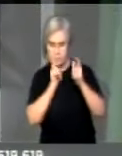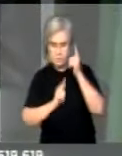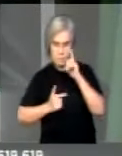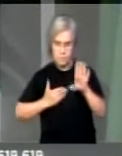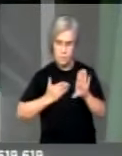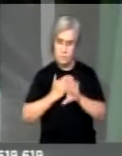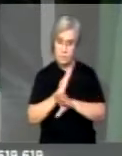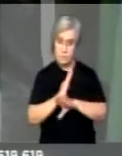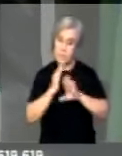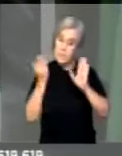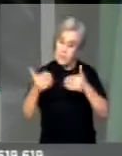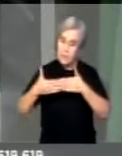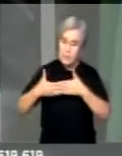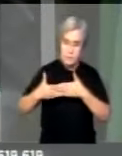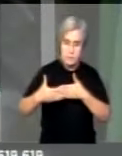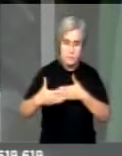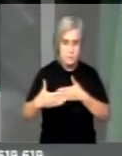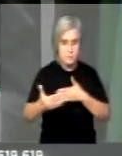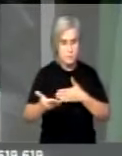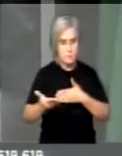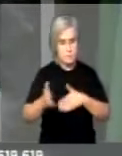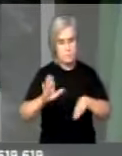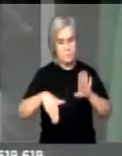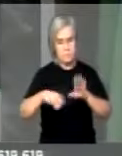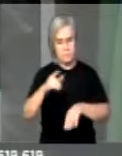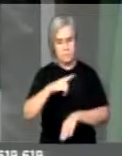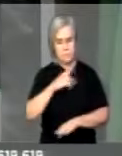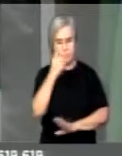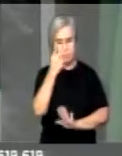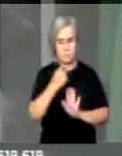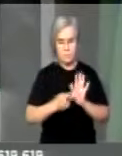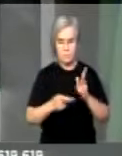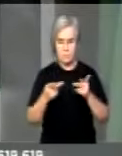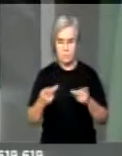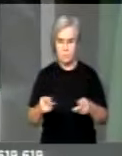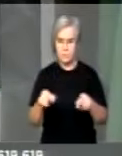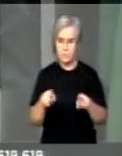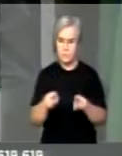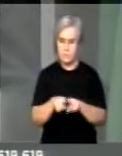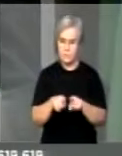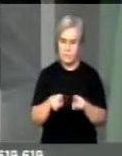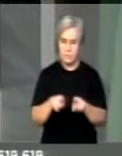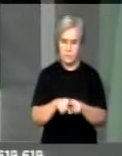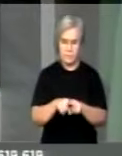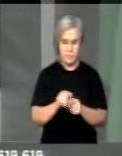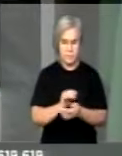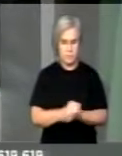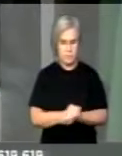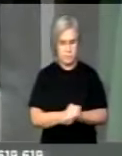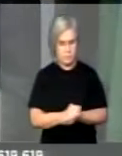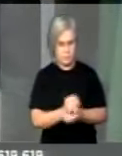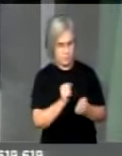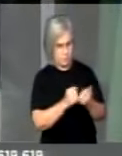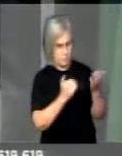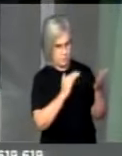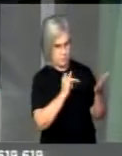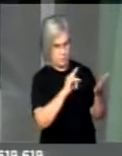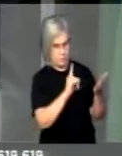a partir daí, quem sabe do projeto, estou aqui, como também o deputado Zalci e outros parlamentares,